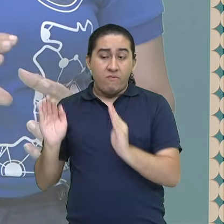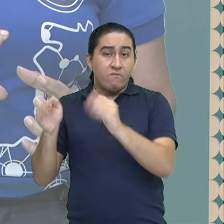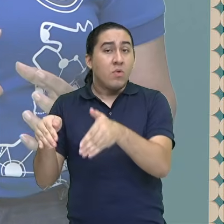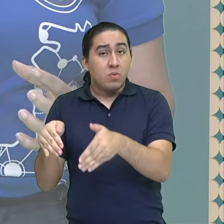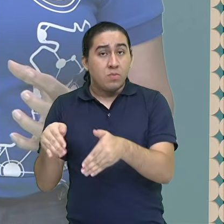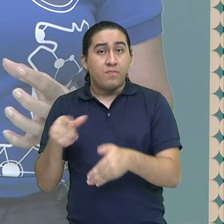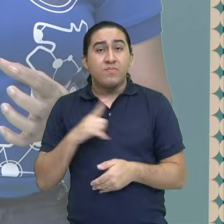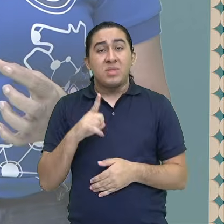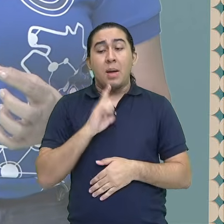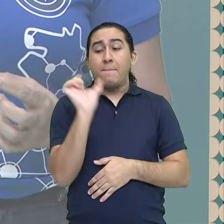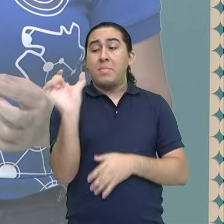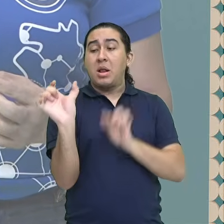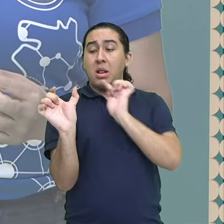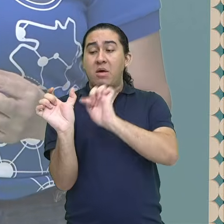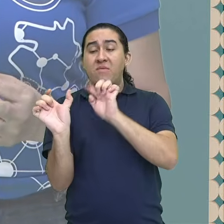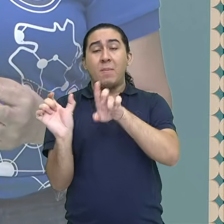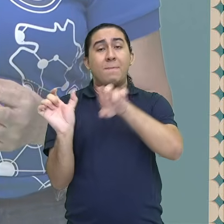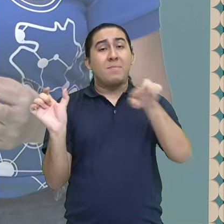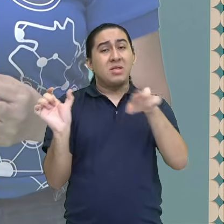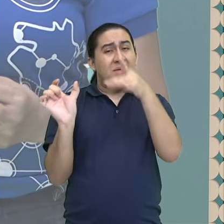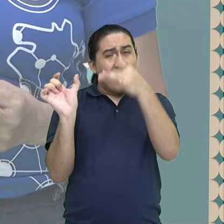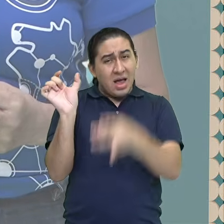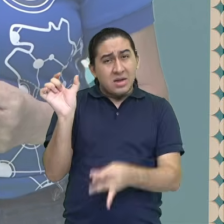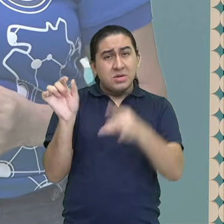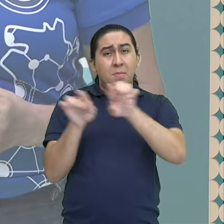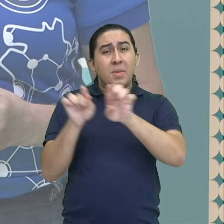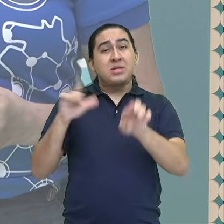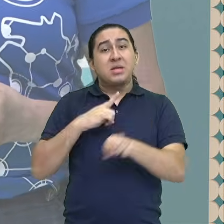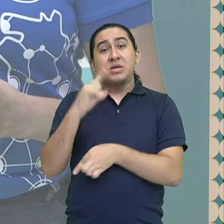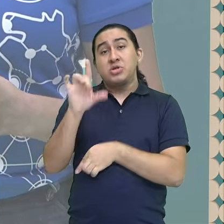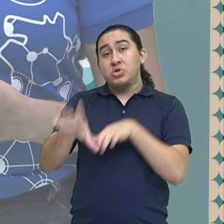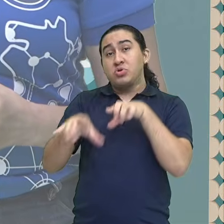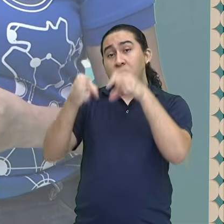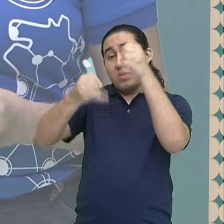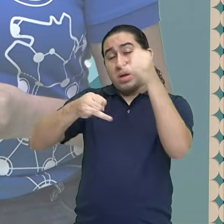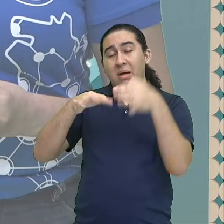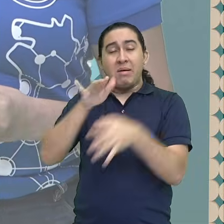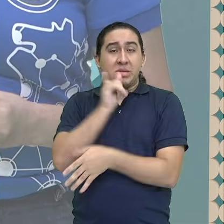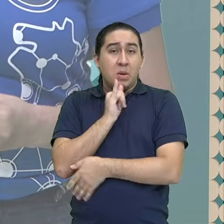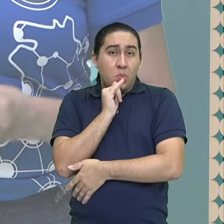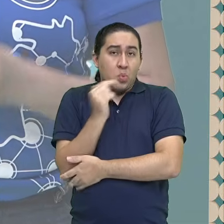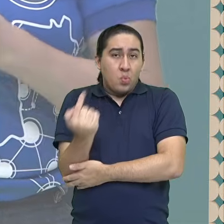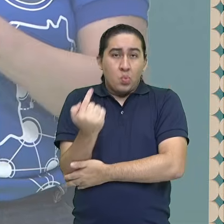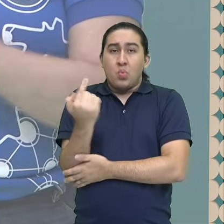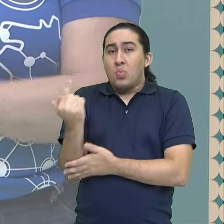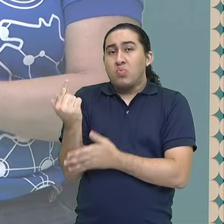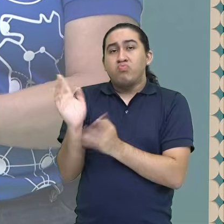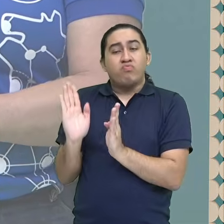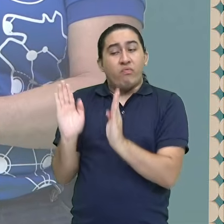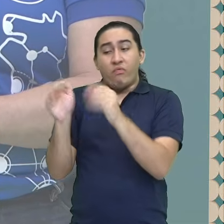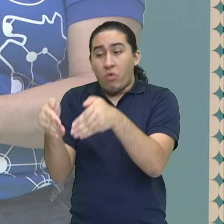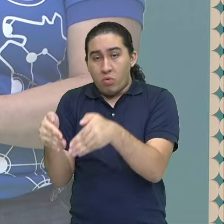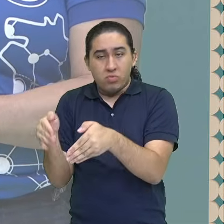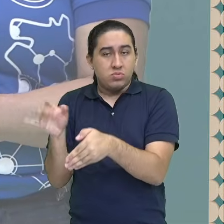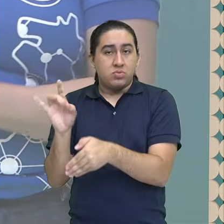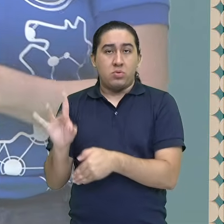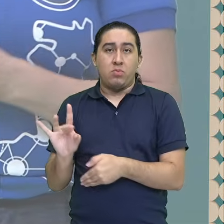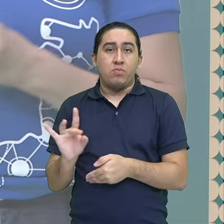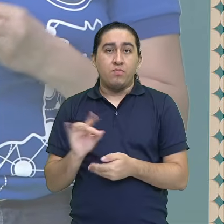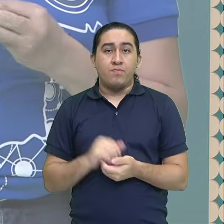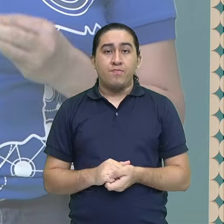um termo aqui, mas ele vai falar de uma pessoa ou de uma coisa